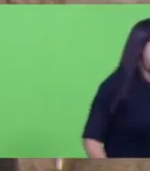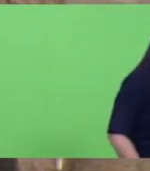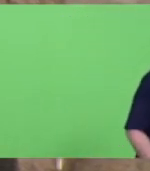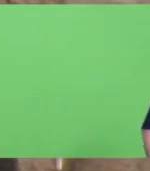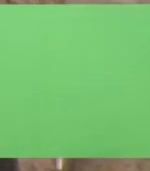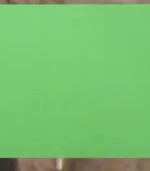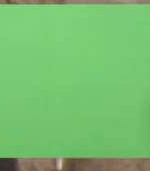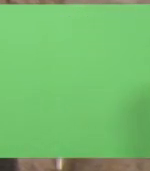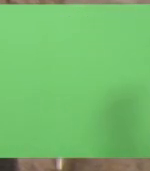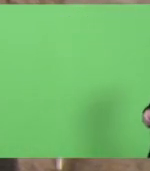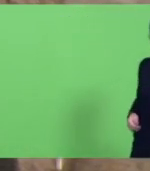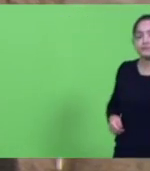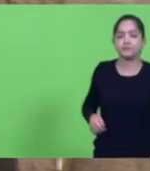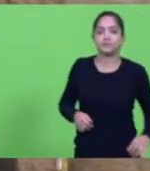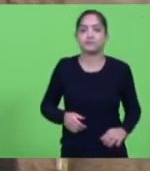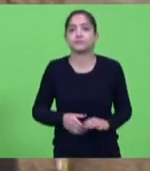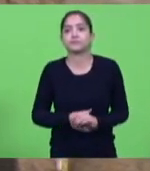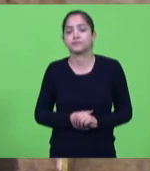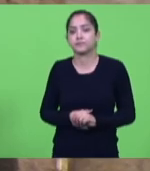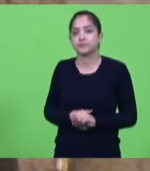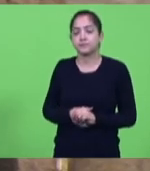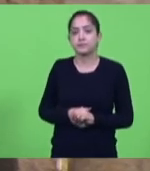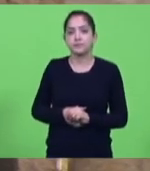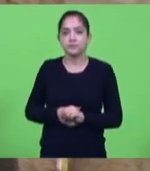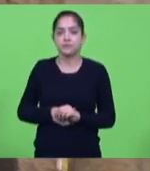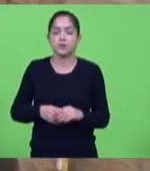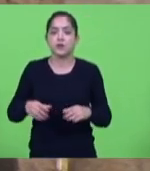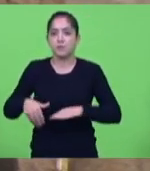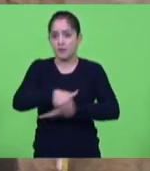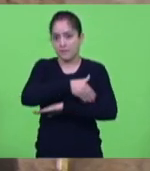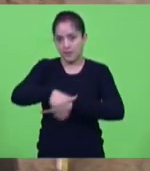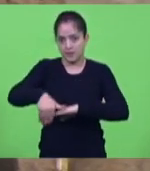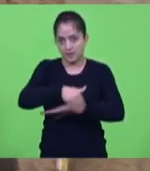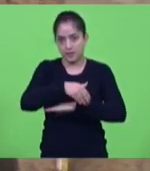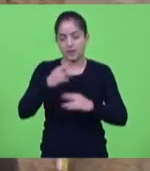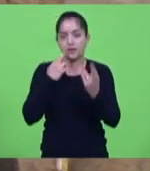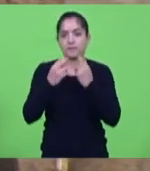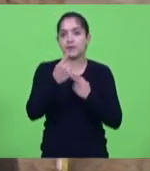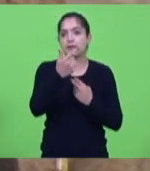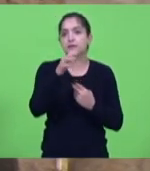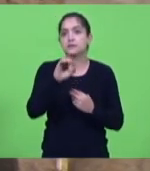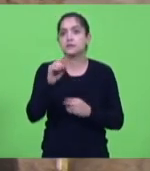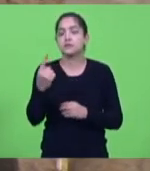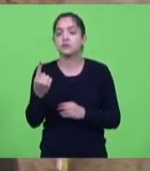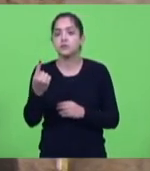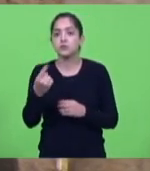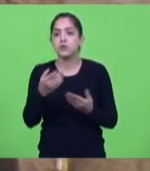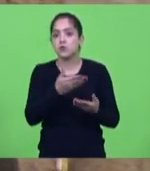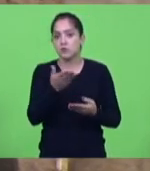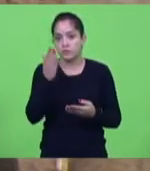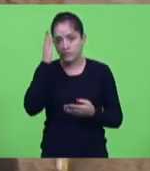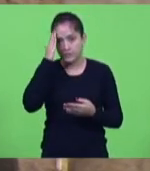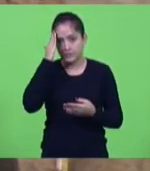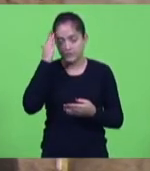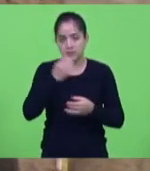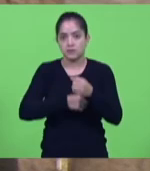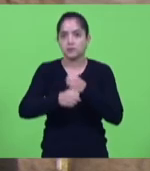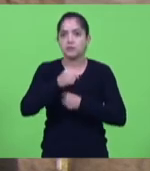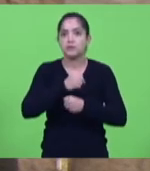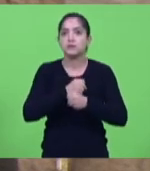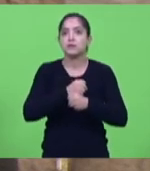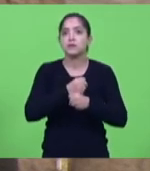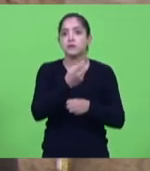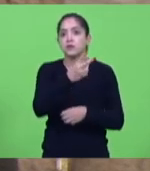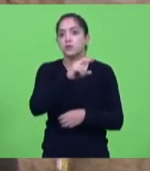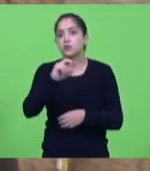a Biguaçu, uma paralela à BR-101. Como todo mundo sabe, no ano 2000, lá pelo